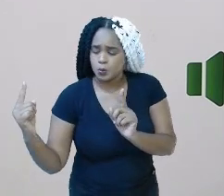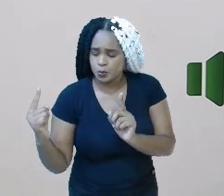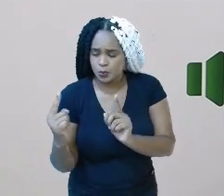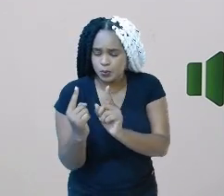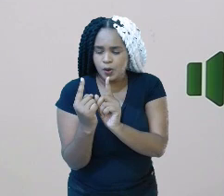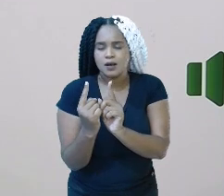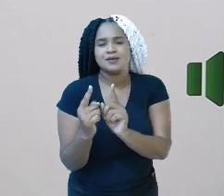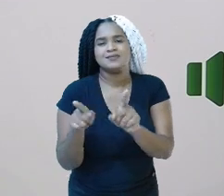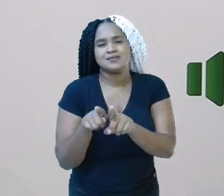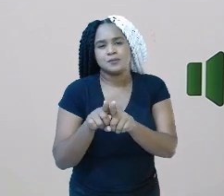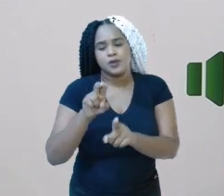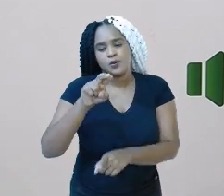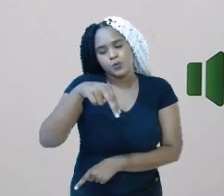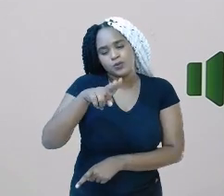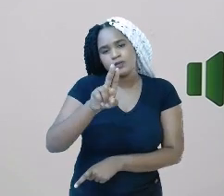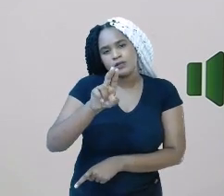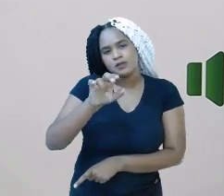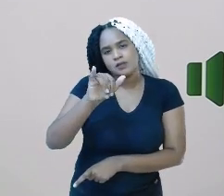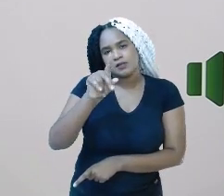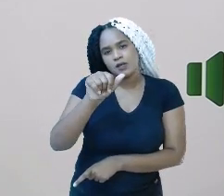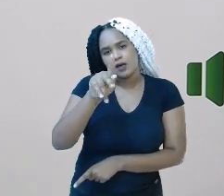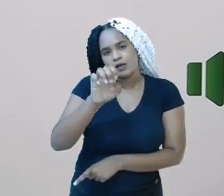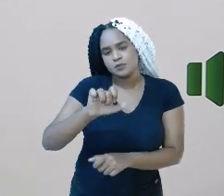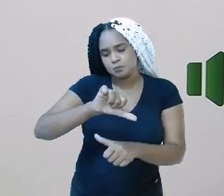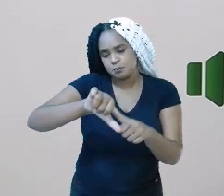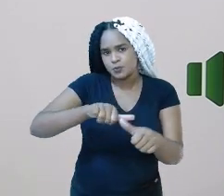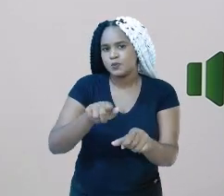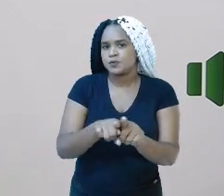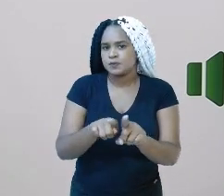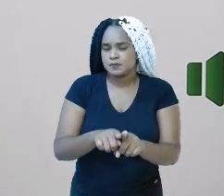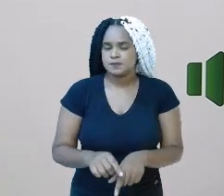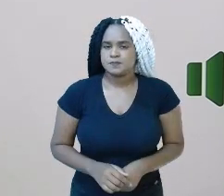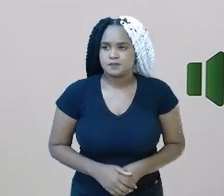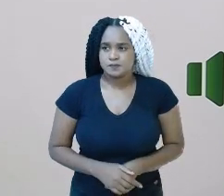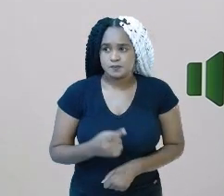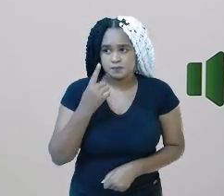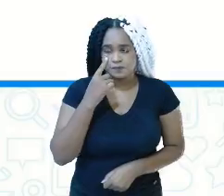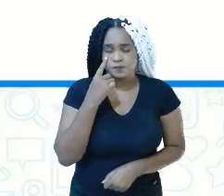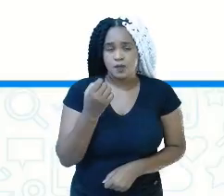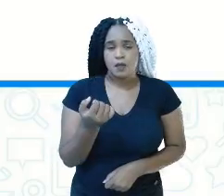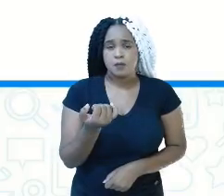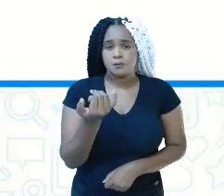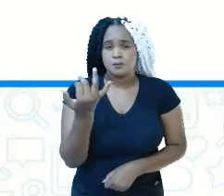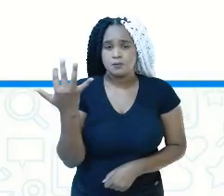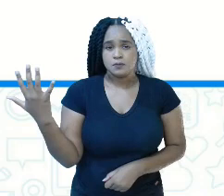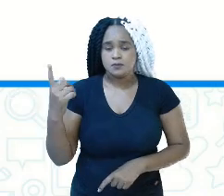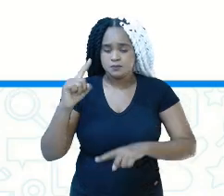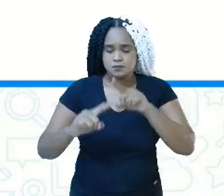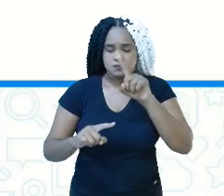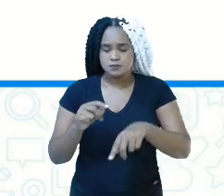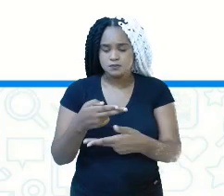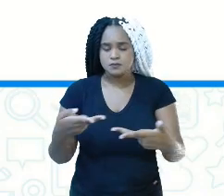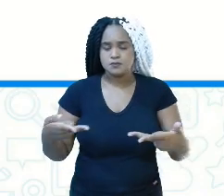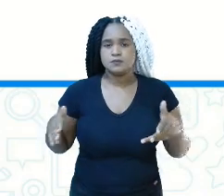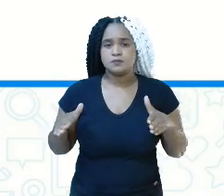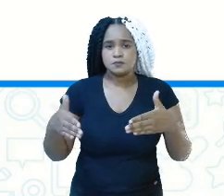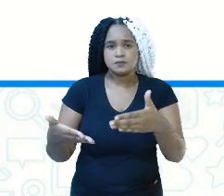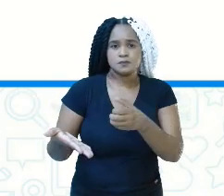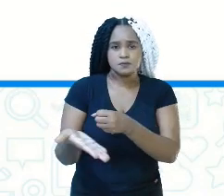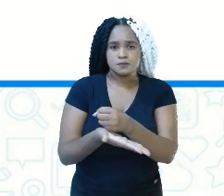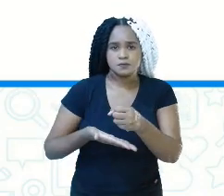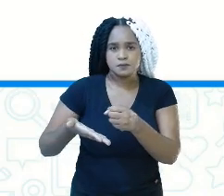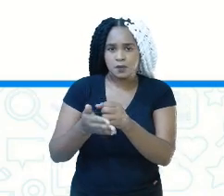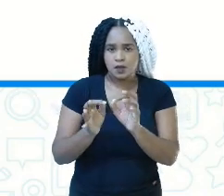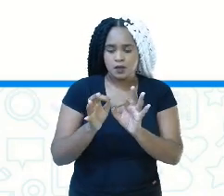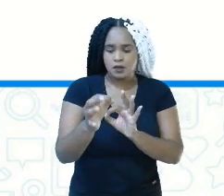a minha unidade de medida. Aqui são alguns elementos, né, alguns instrumentos básicos para medição.